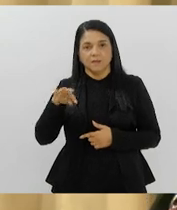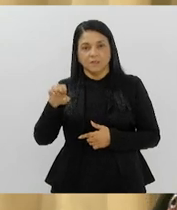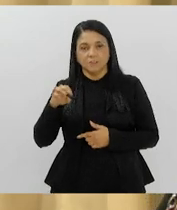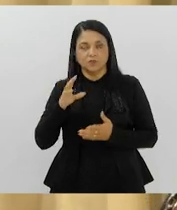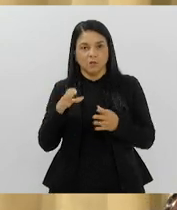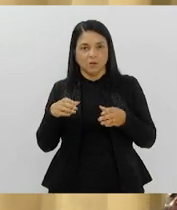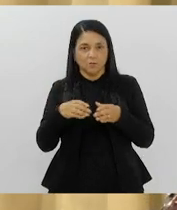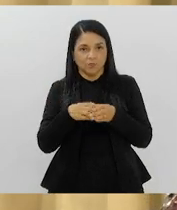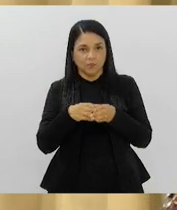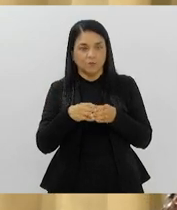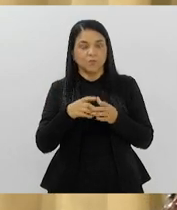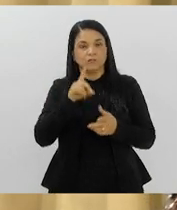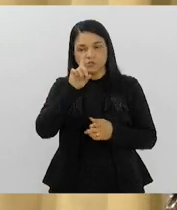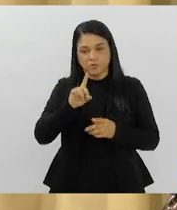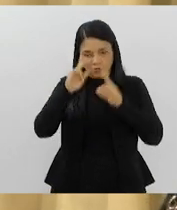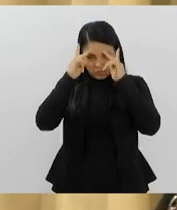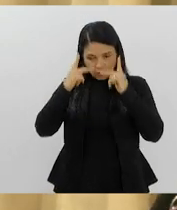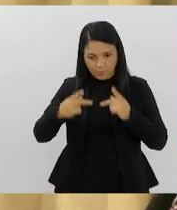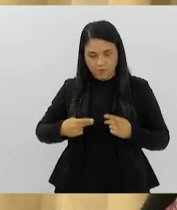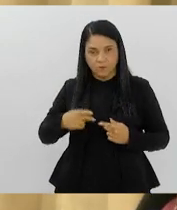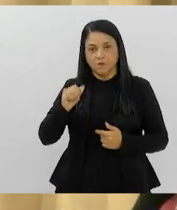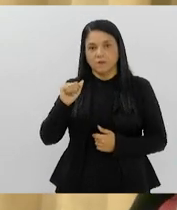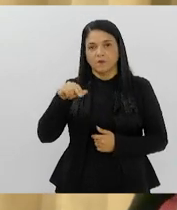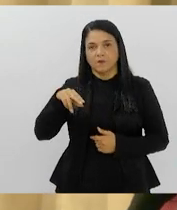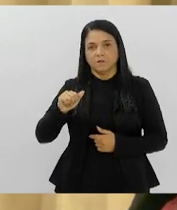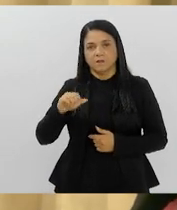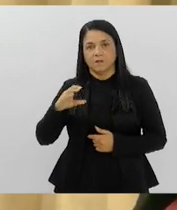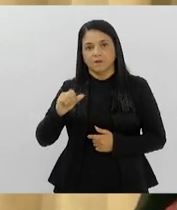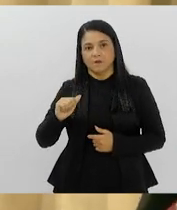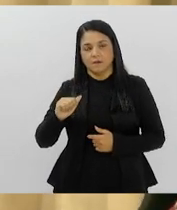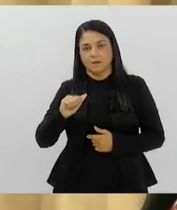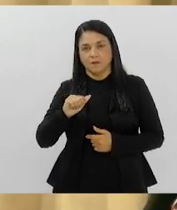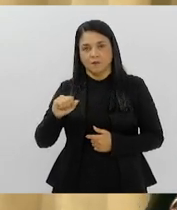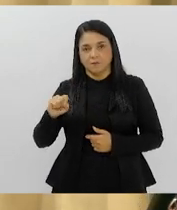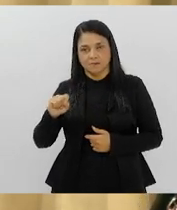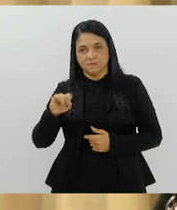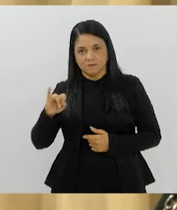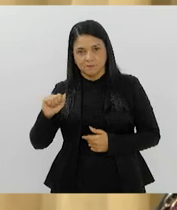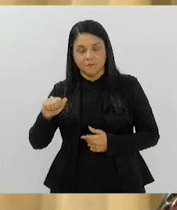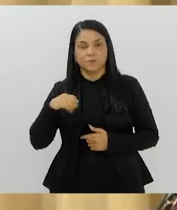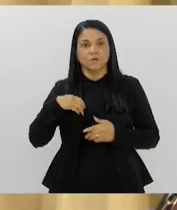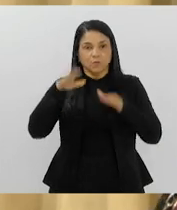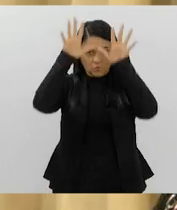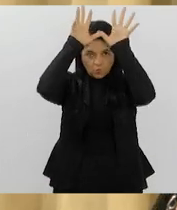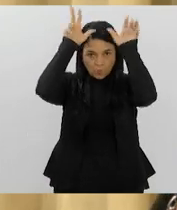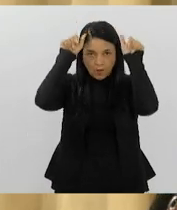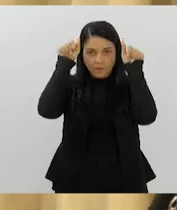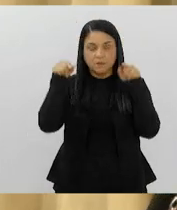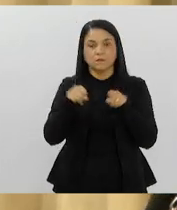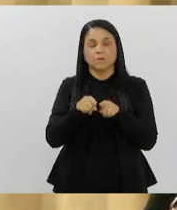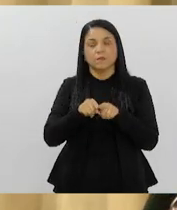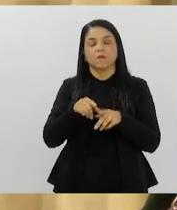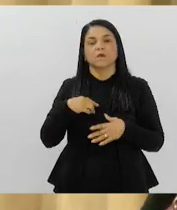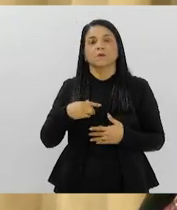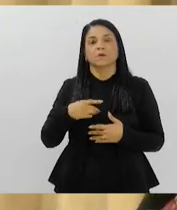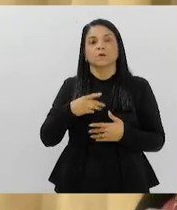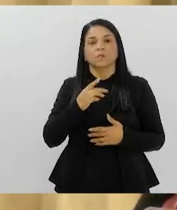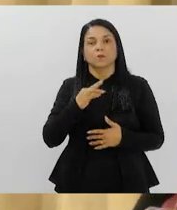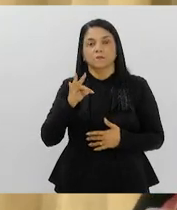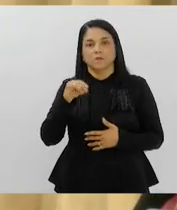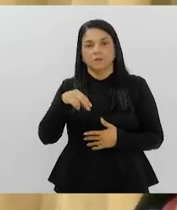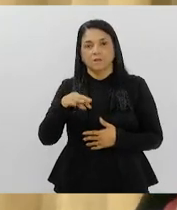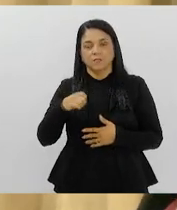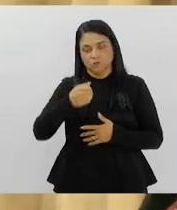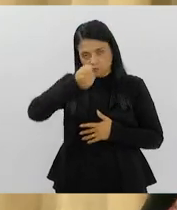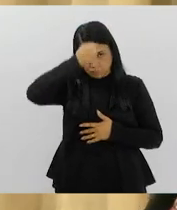Direitos Humanos, Ana Cássia Nogueira Monteiro, da Polícia Militar do Acre, e do tenente do Corpo de Bombeiros Militar do Acre, Jonei Santana Turi